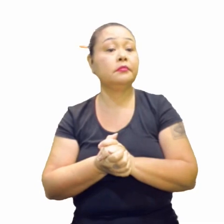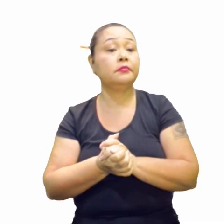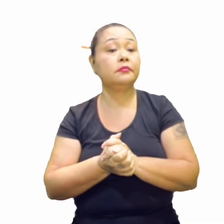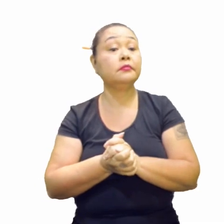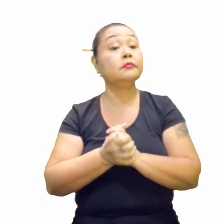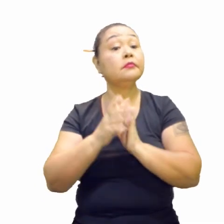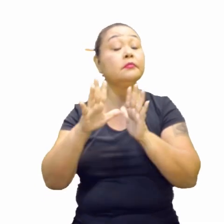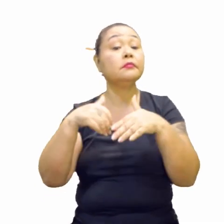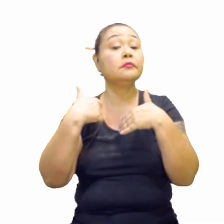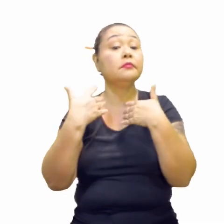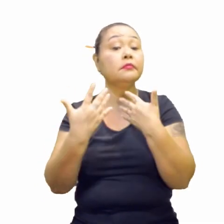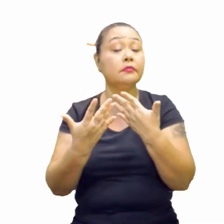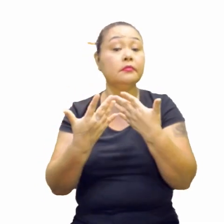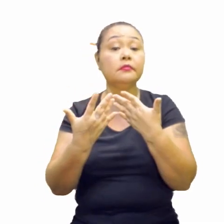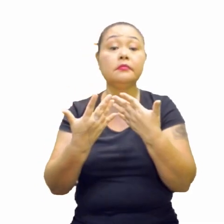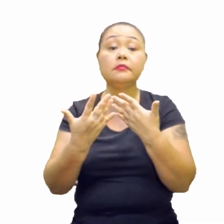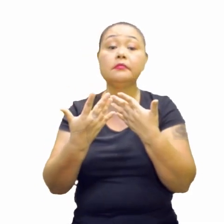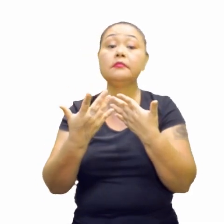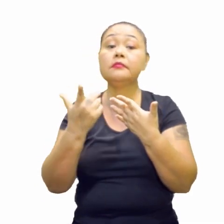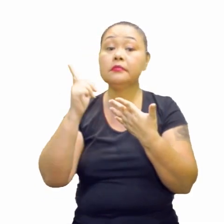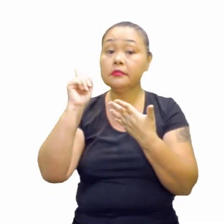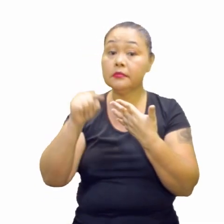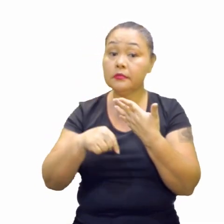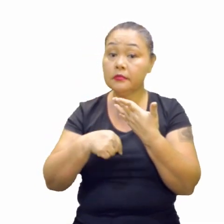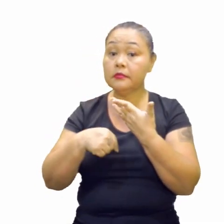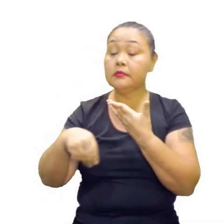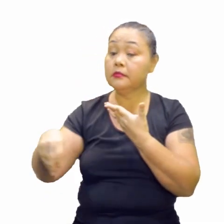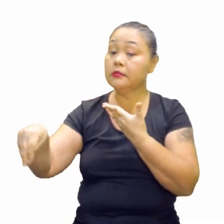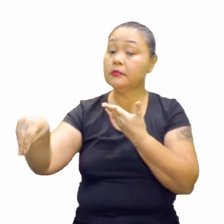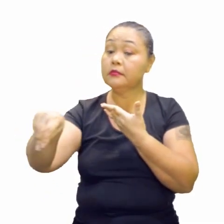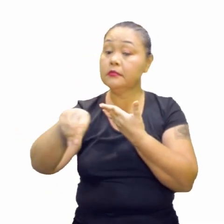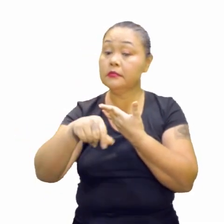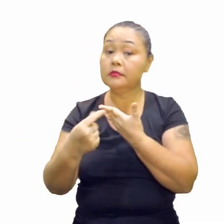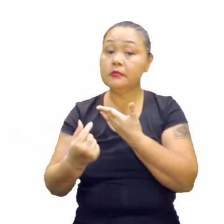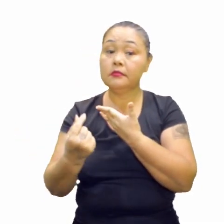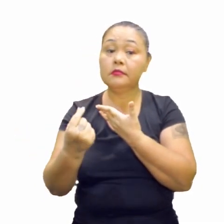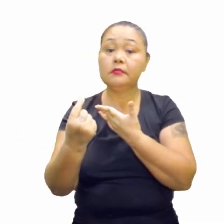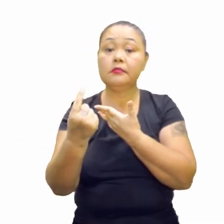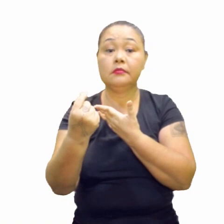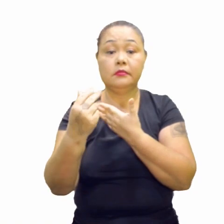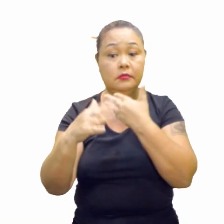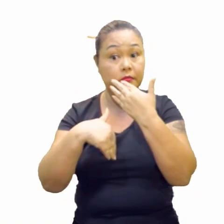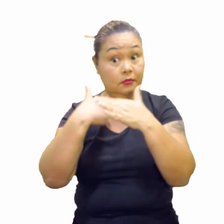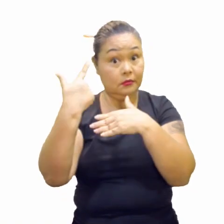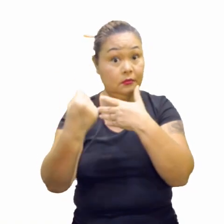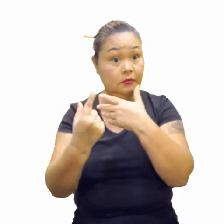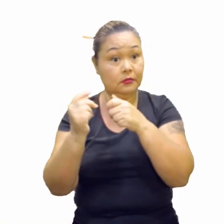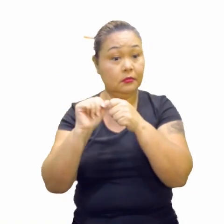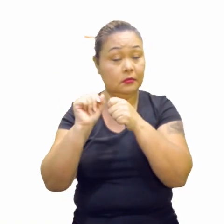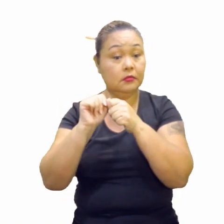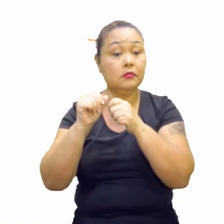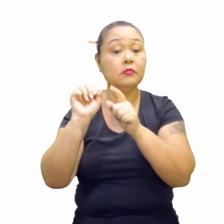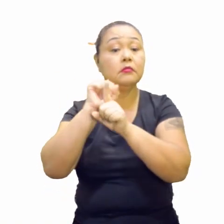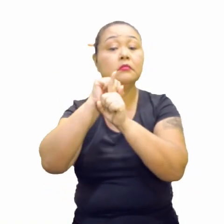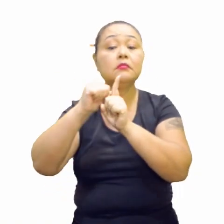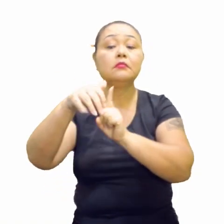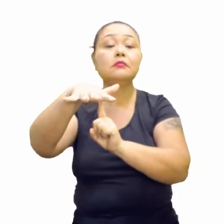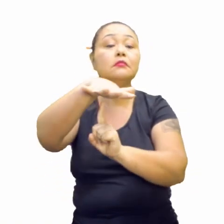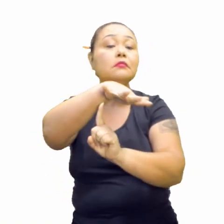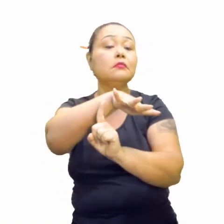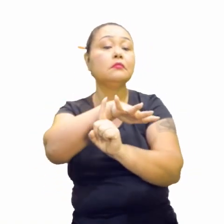da propriedade econômica, a sociedade estadunidense vivia um clima de